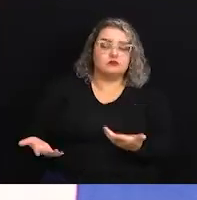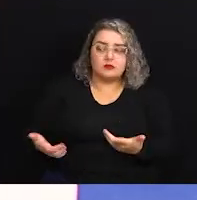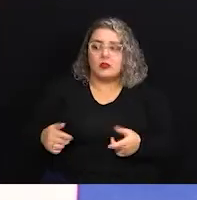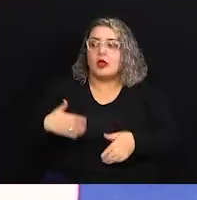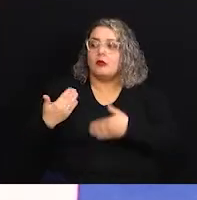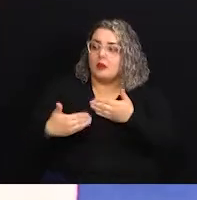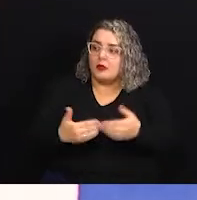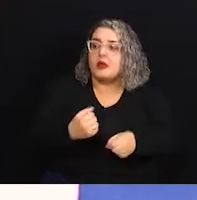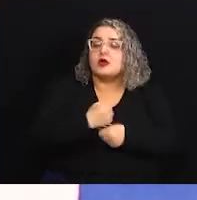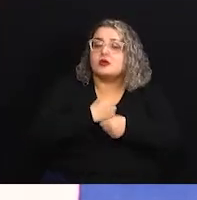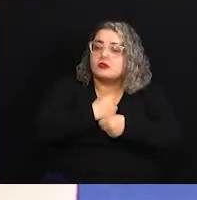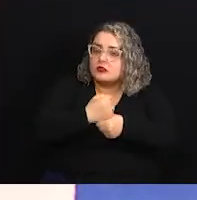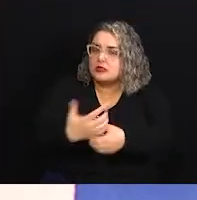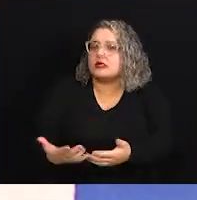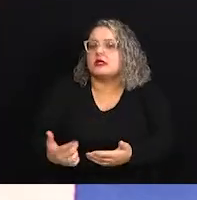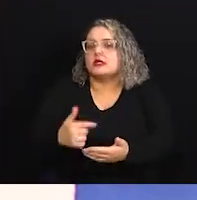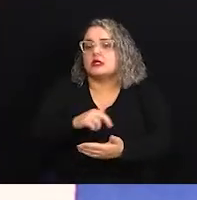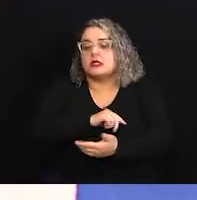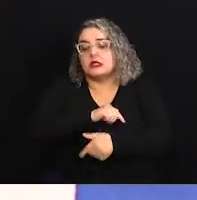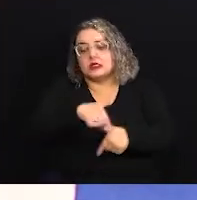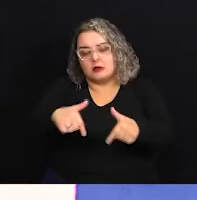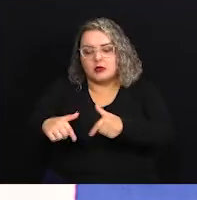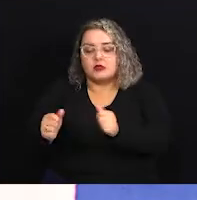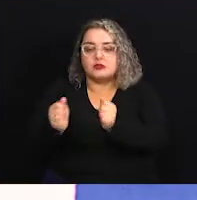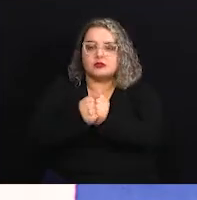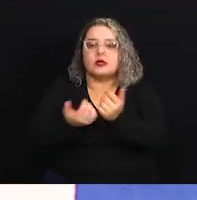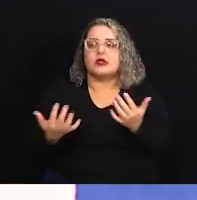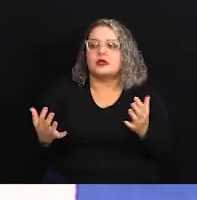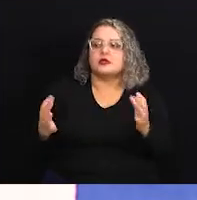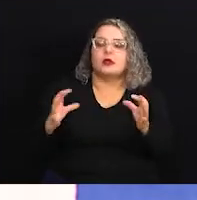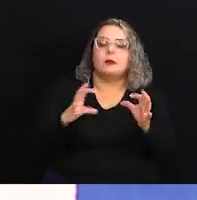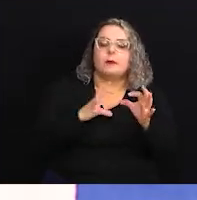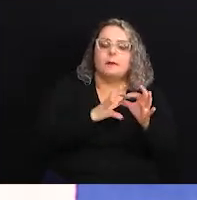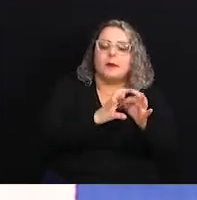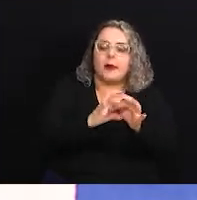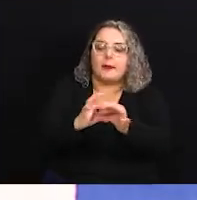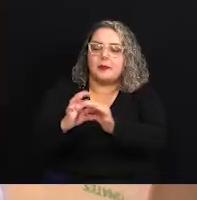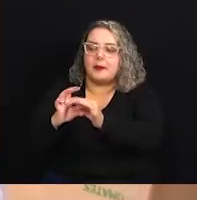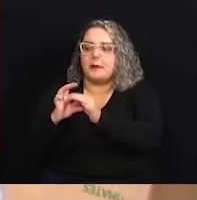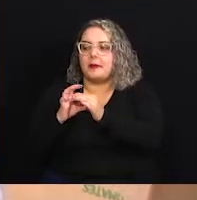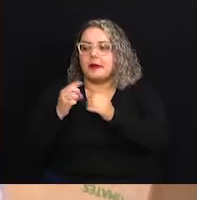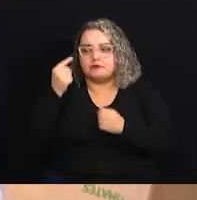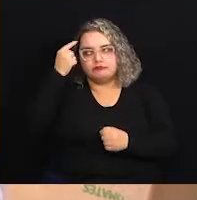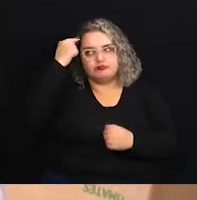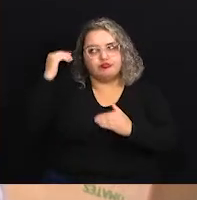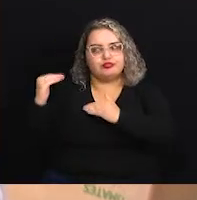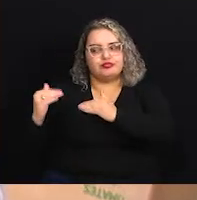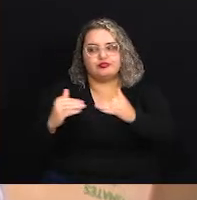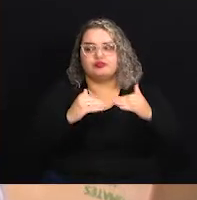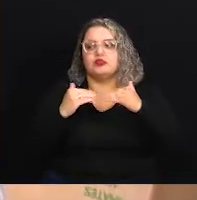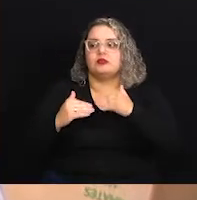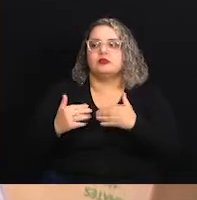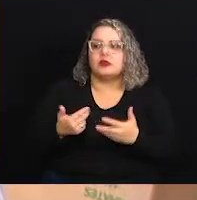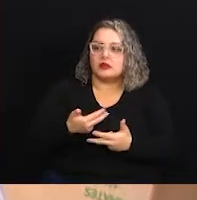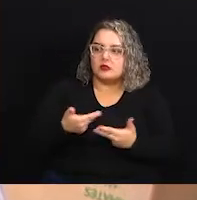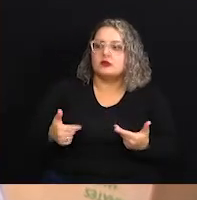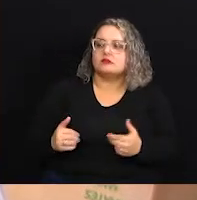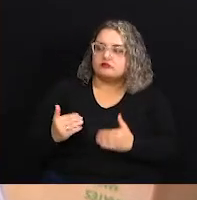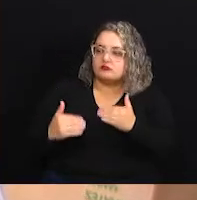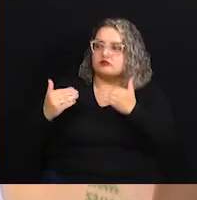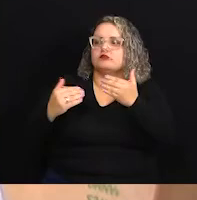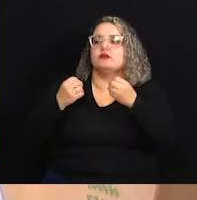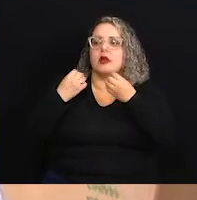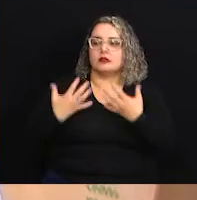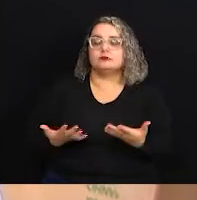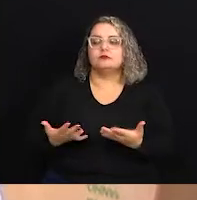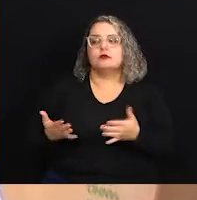de alguns anos já trabalhando junto com essas pessoas, a gente já tem uma sintonia. Sim. Então a coisa hoje flui muito bem. Você